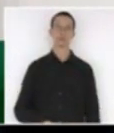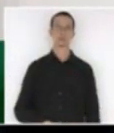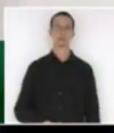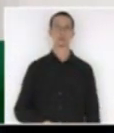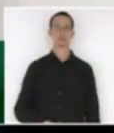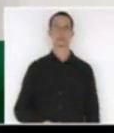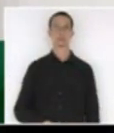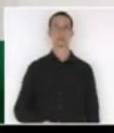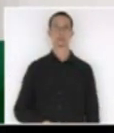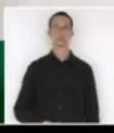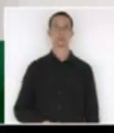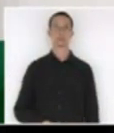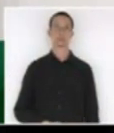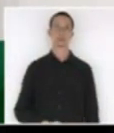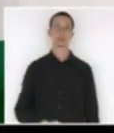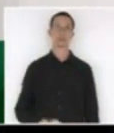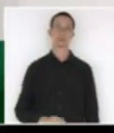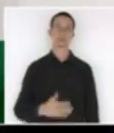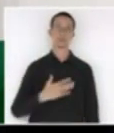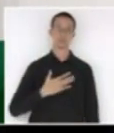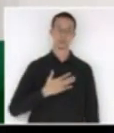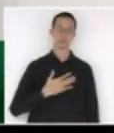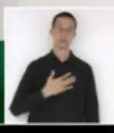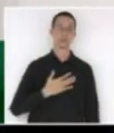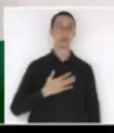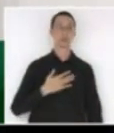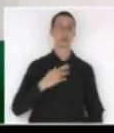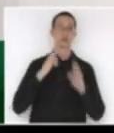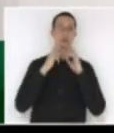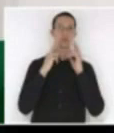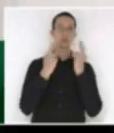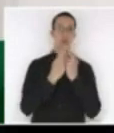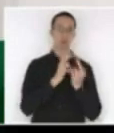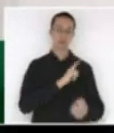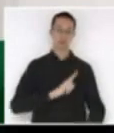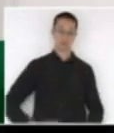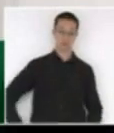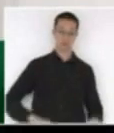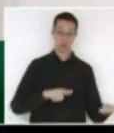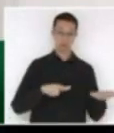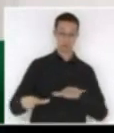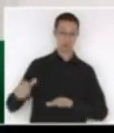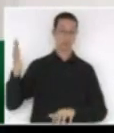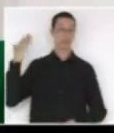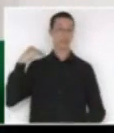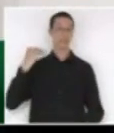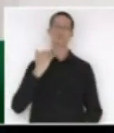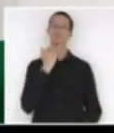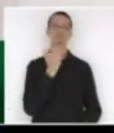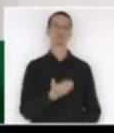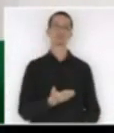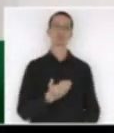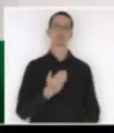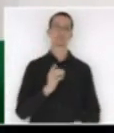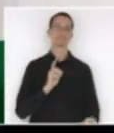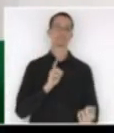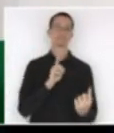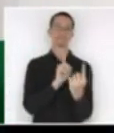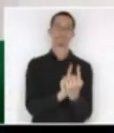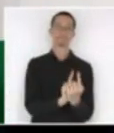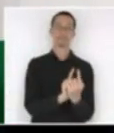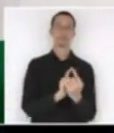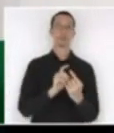uma audiência com o governador na semana passada que não foi possível acontecer, mas falamos com o secretário de